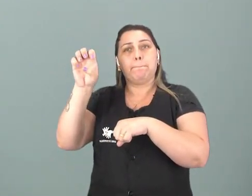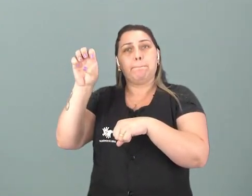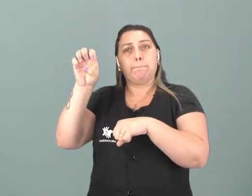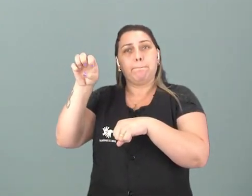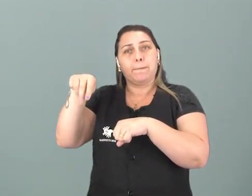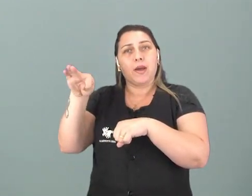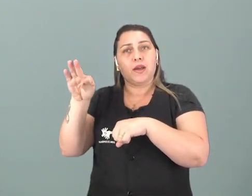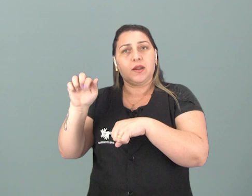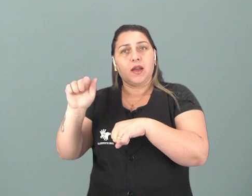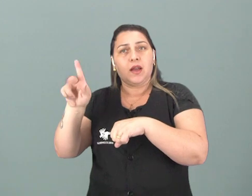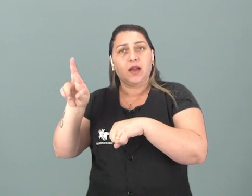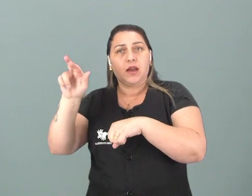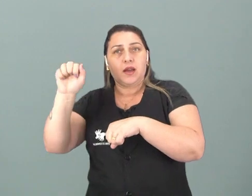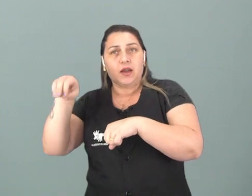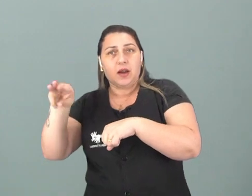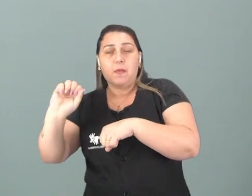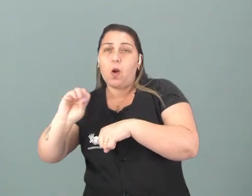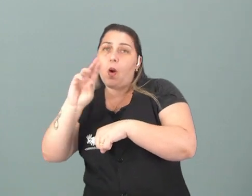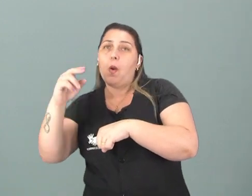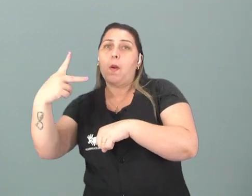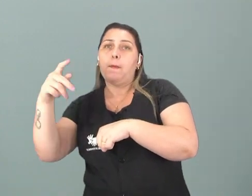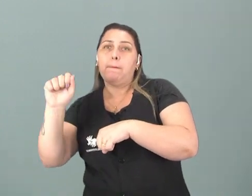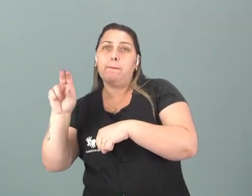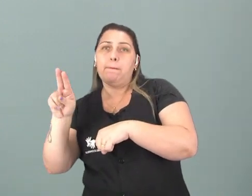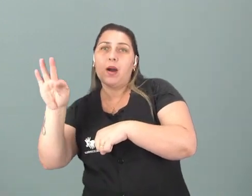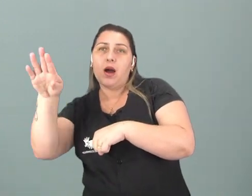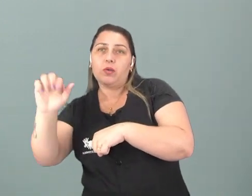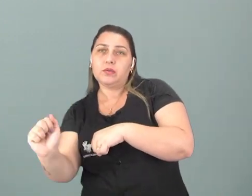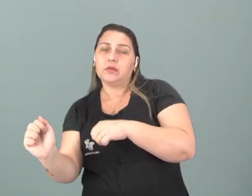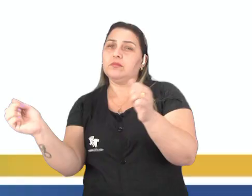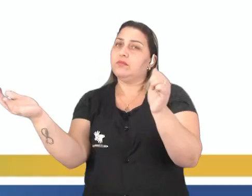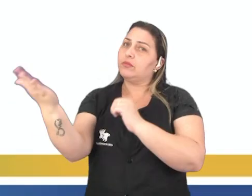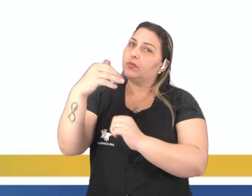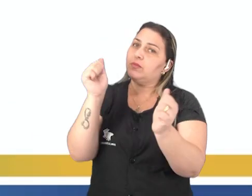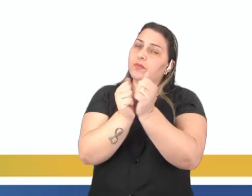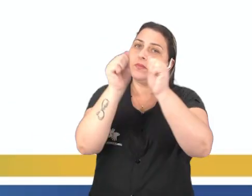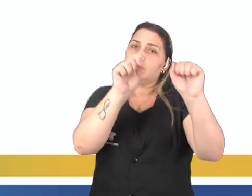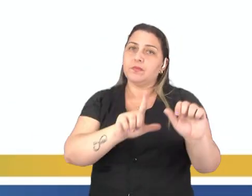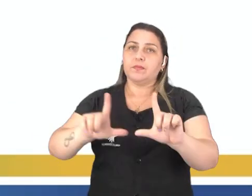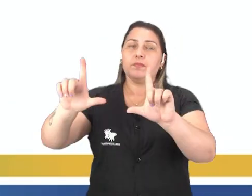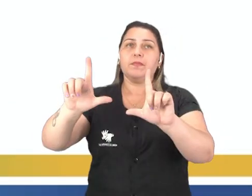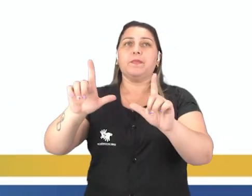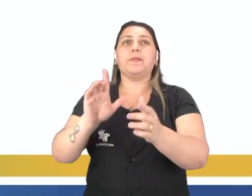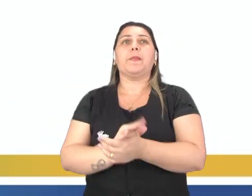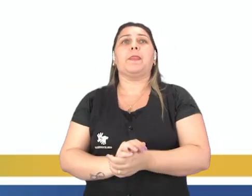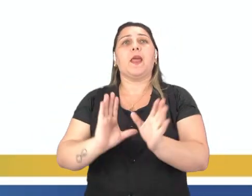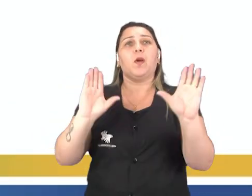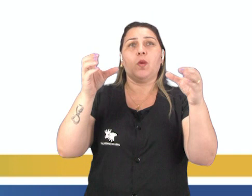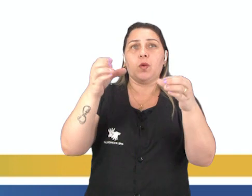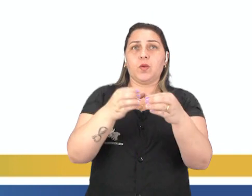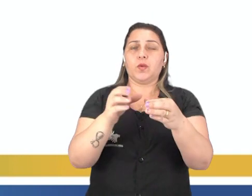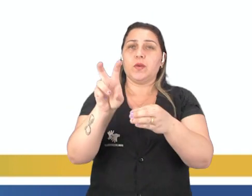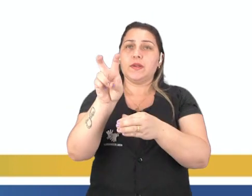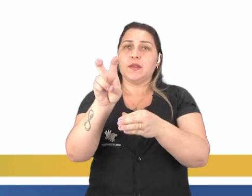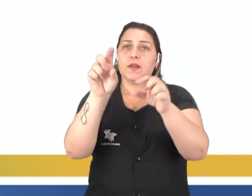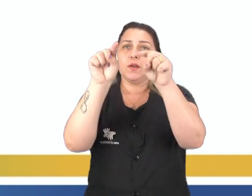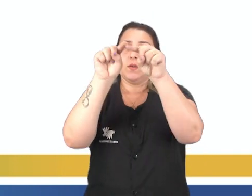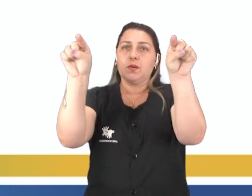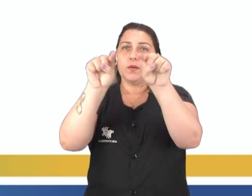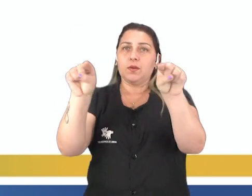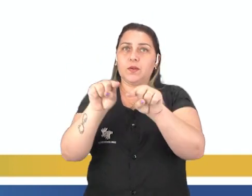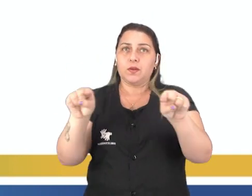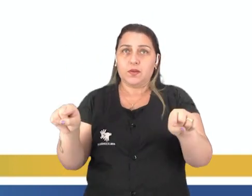dos dois, é chamado dessa forma. Então vem comigo, acompanha aí na sua tela. É o conjunto de 5